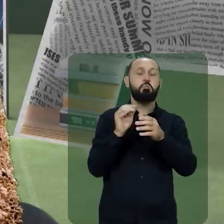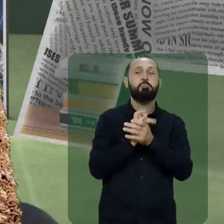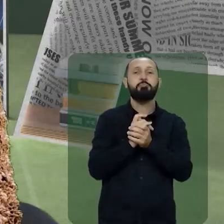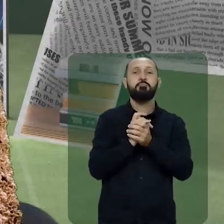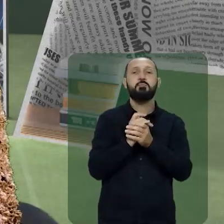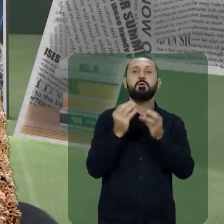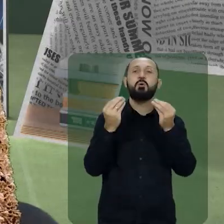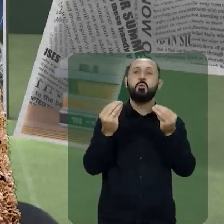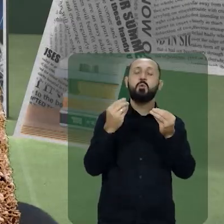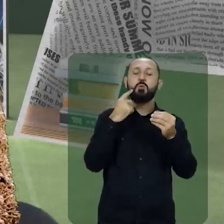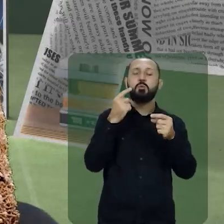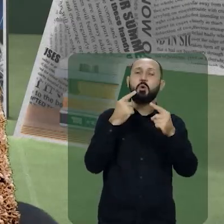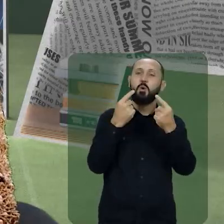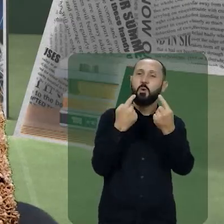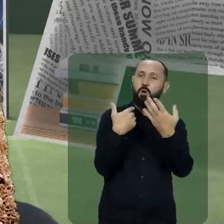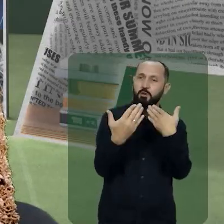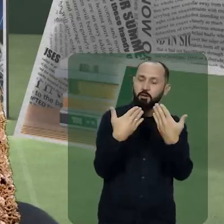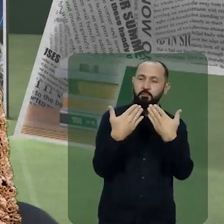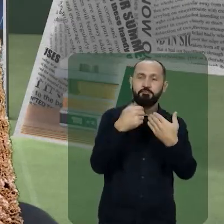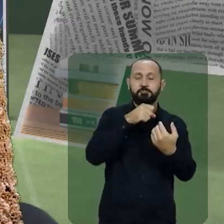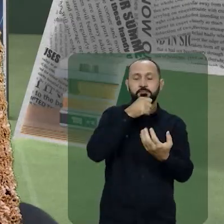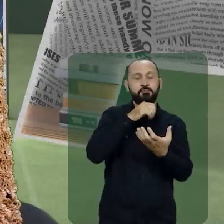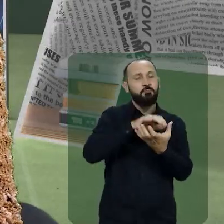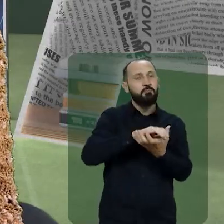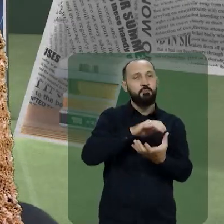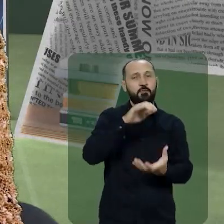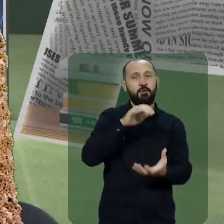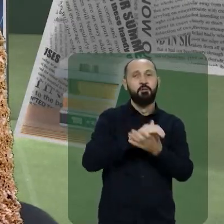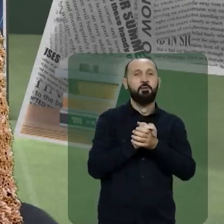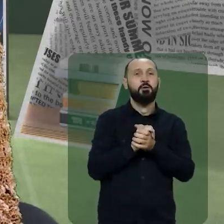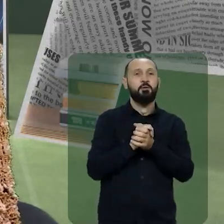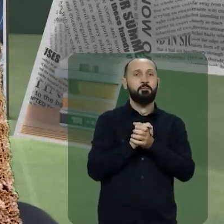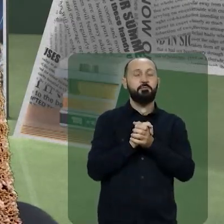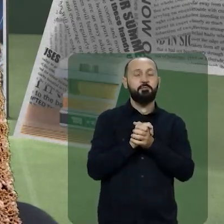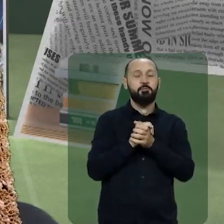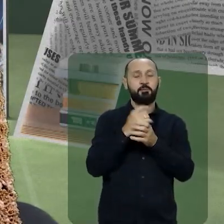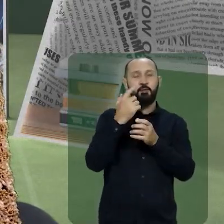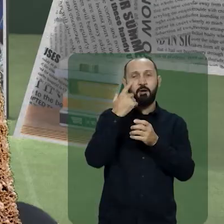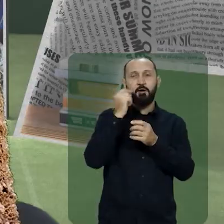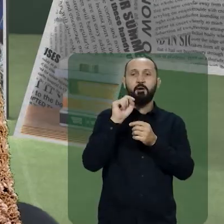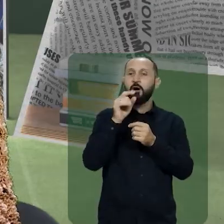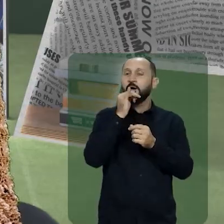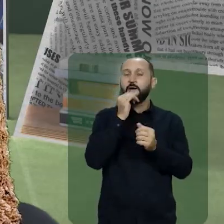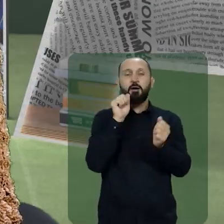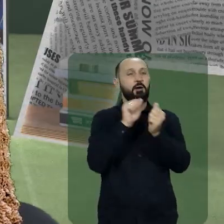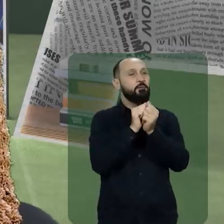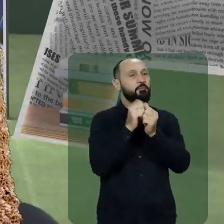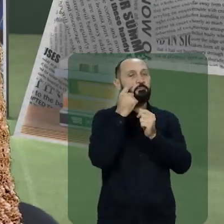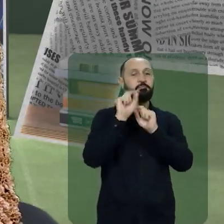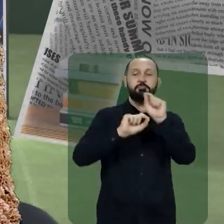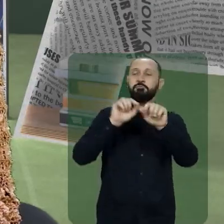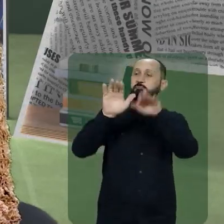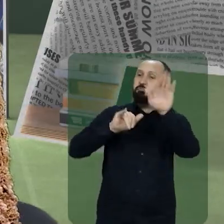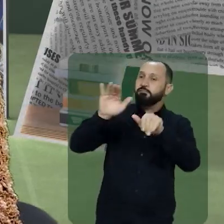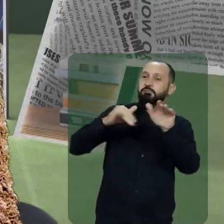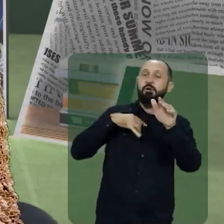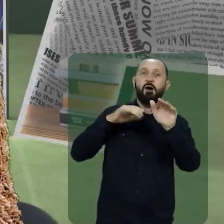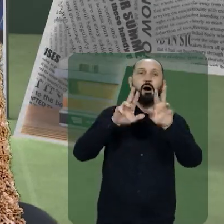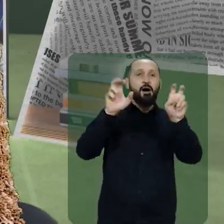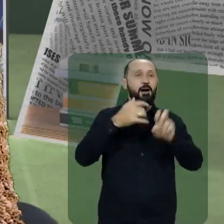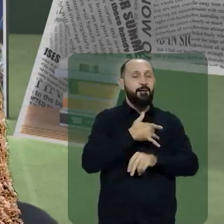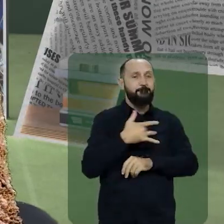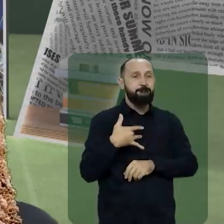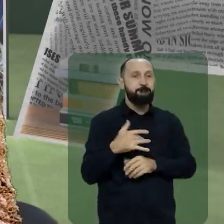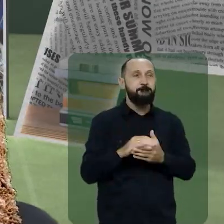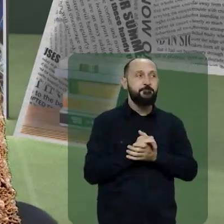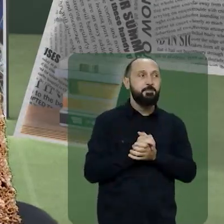Como discutir essa questão do envelhecimento? Que você vai chamar as universidades para discutir, você vai chamar a